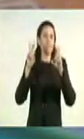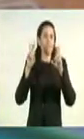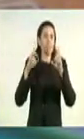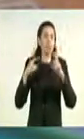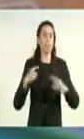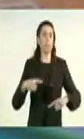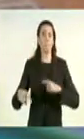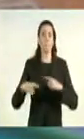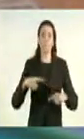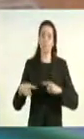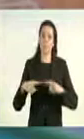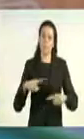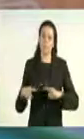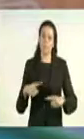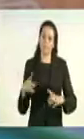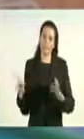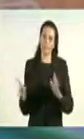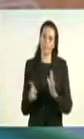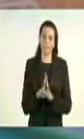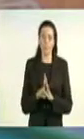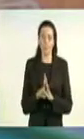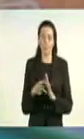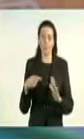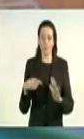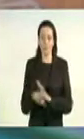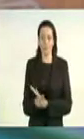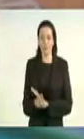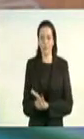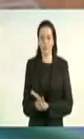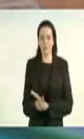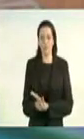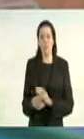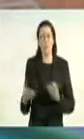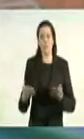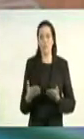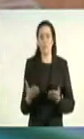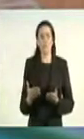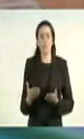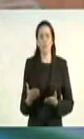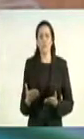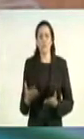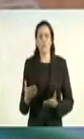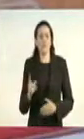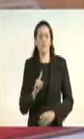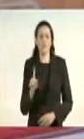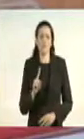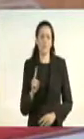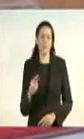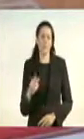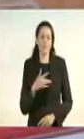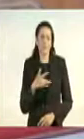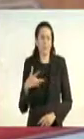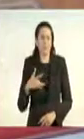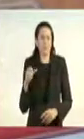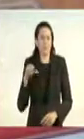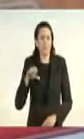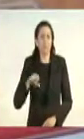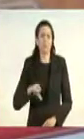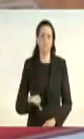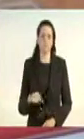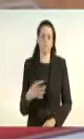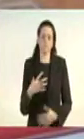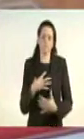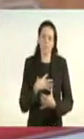questionamento. E amanhã, hoje eu não estou bem ainda de saúde, mas amanhã eu vou fazer